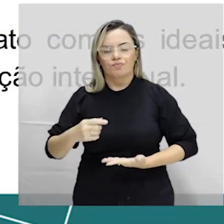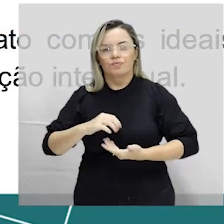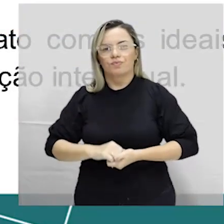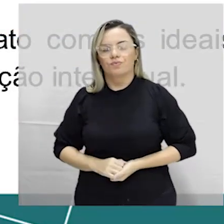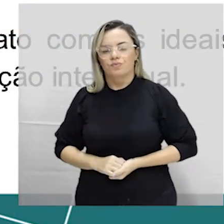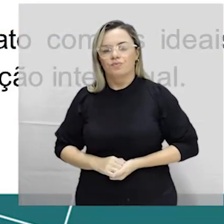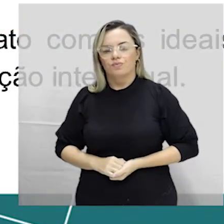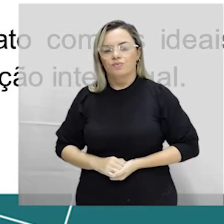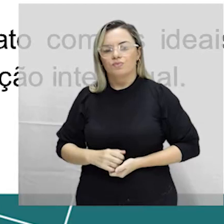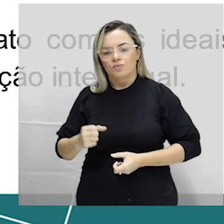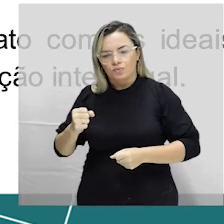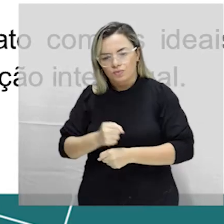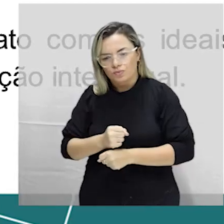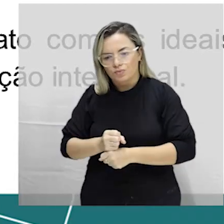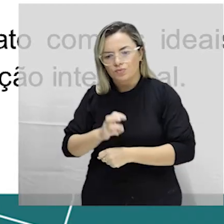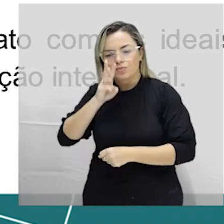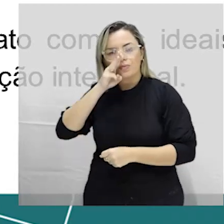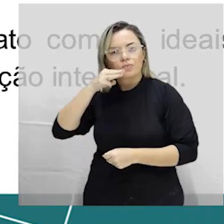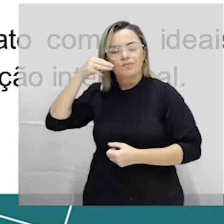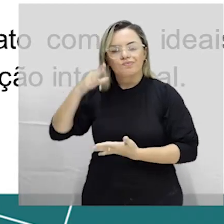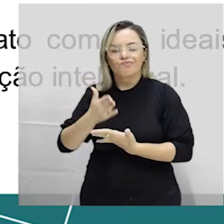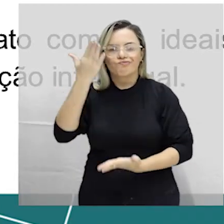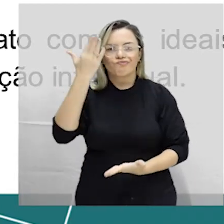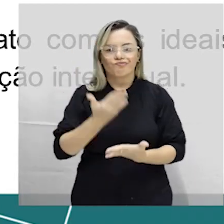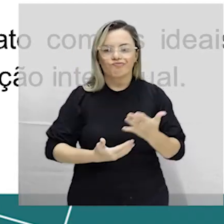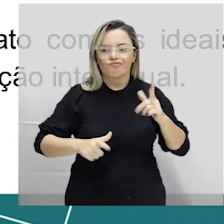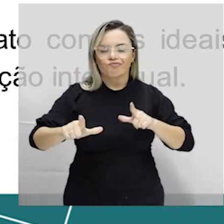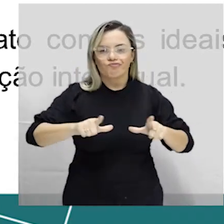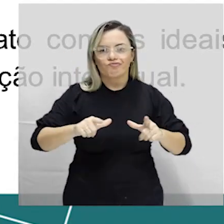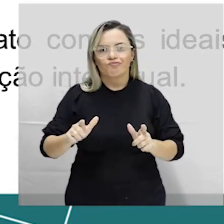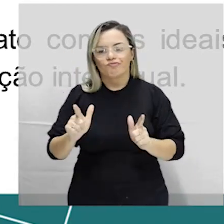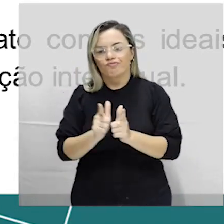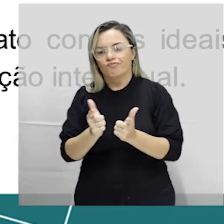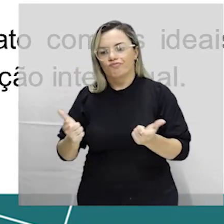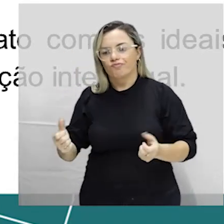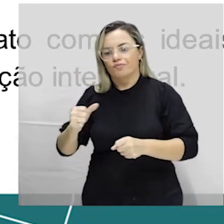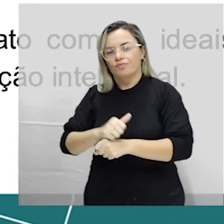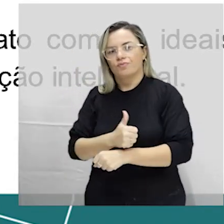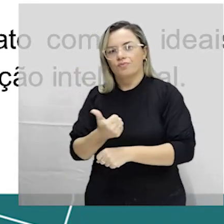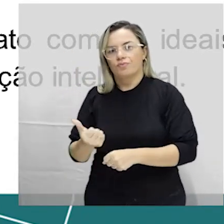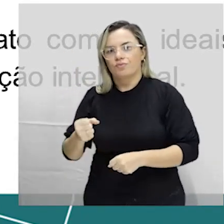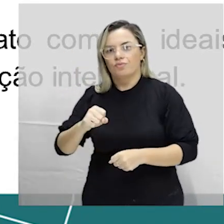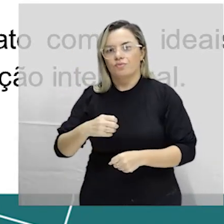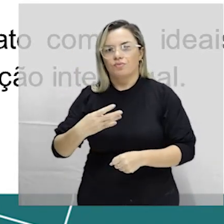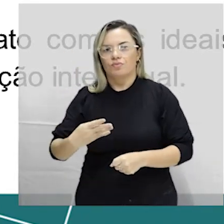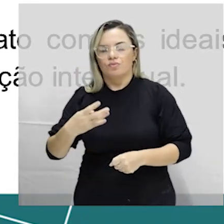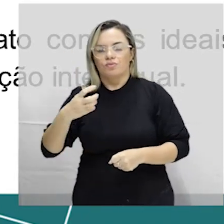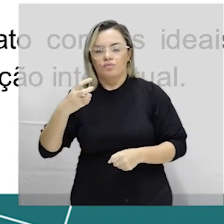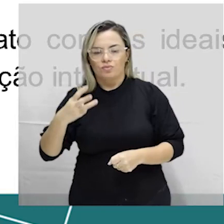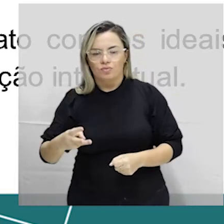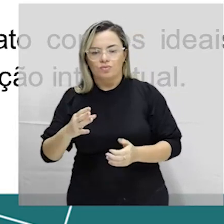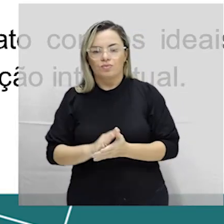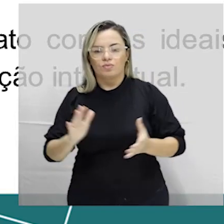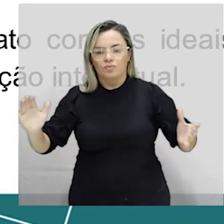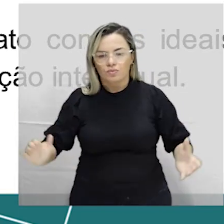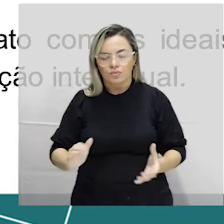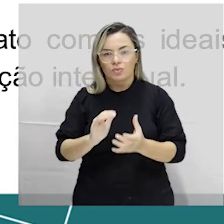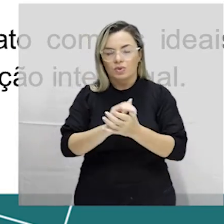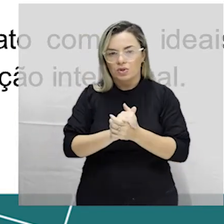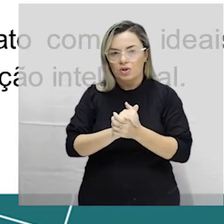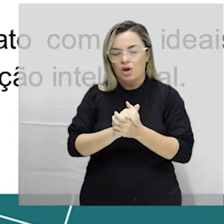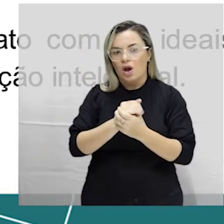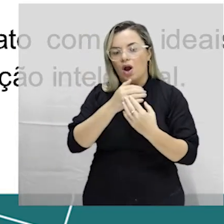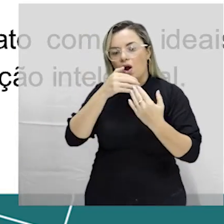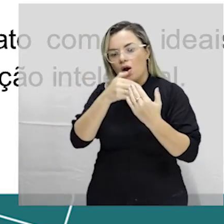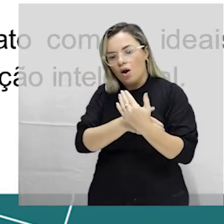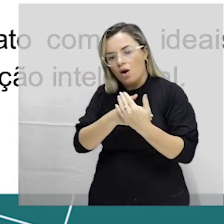No mesmo ano em que Marx perdeu o emprego no jornal, 1843, ele casou-se em segredo